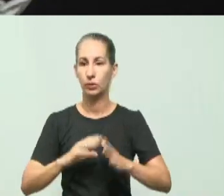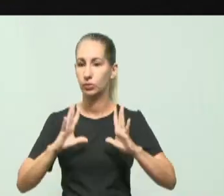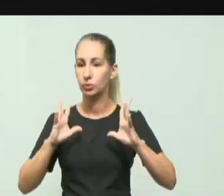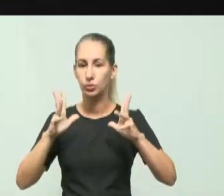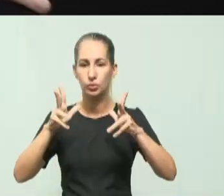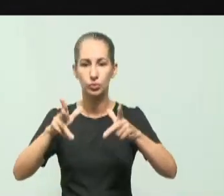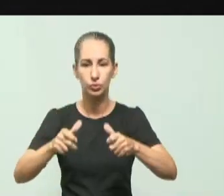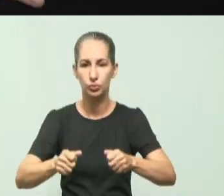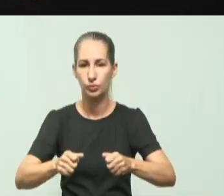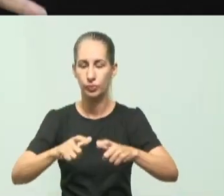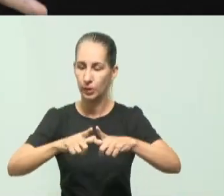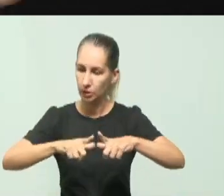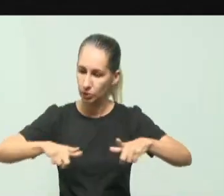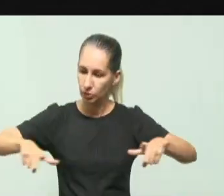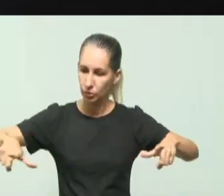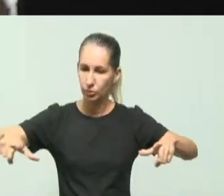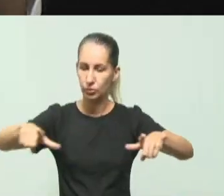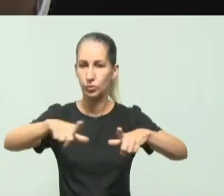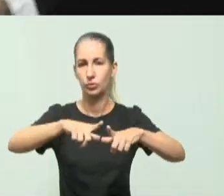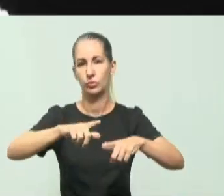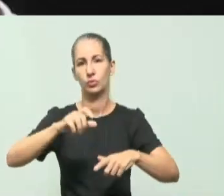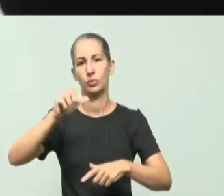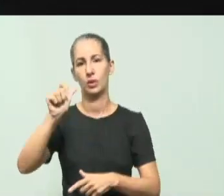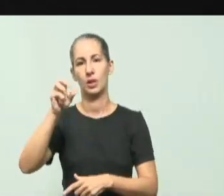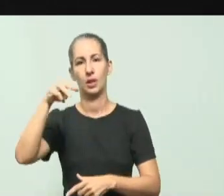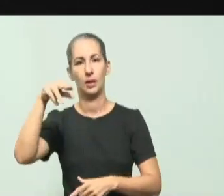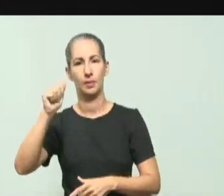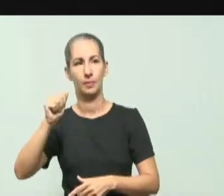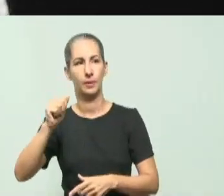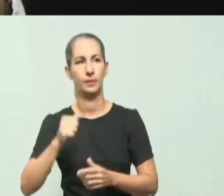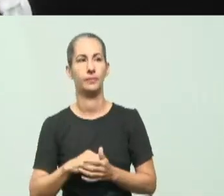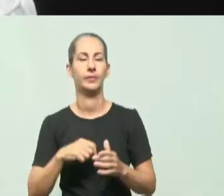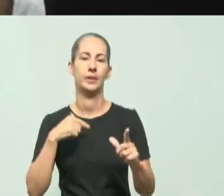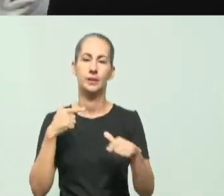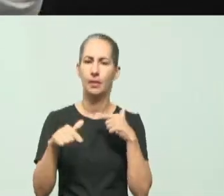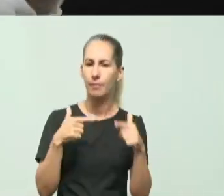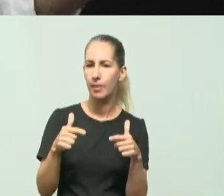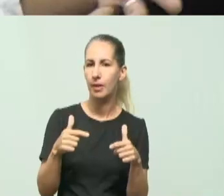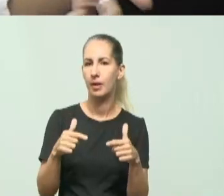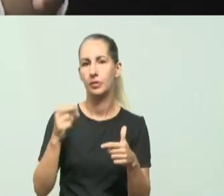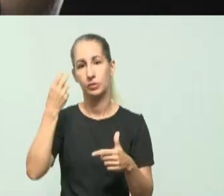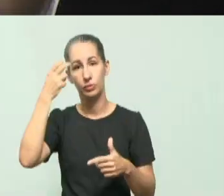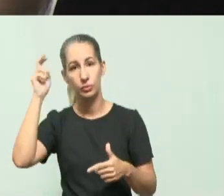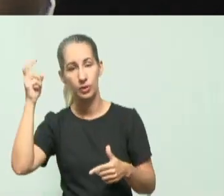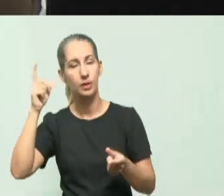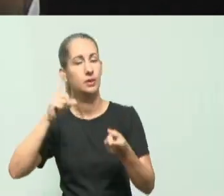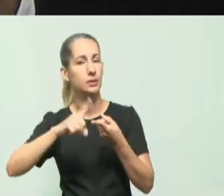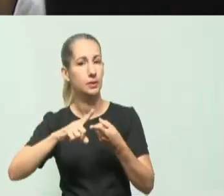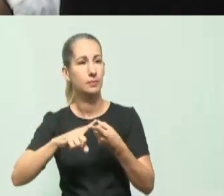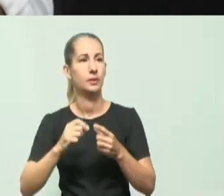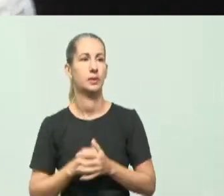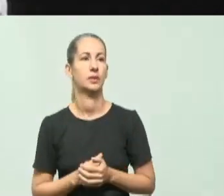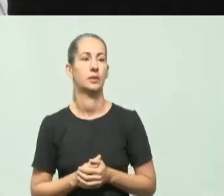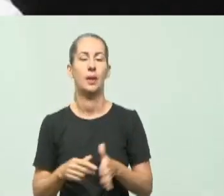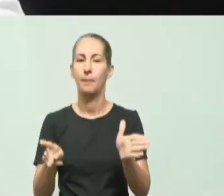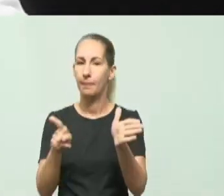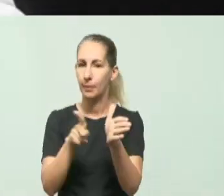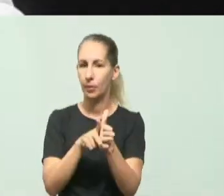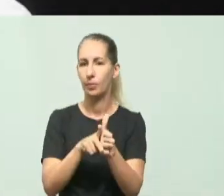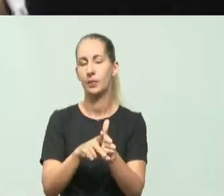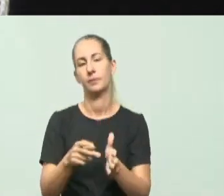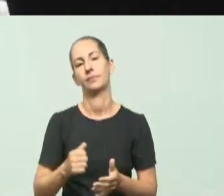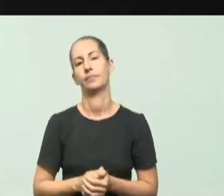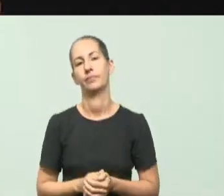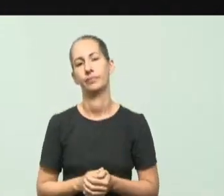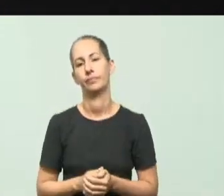aquela região do entorno do Beco da Lama que tem atividades comerciais e culturais próprias e